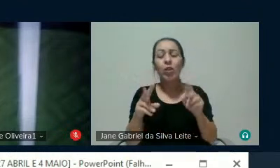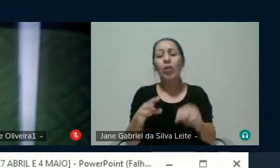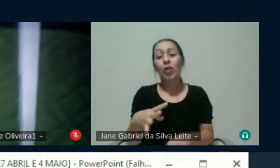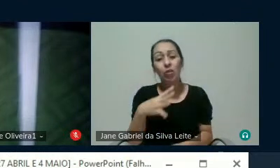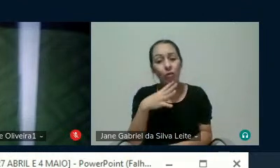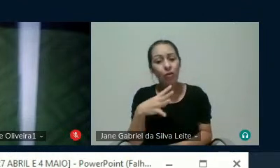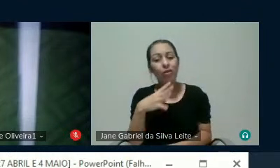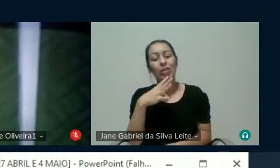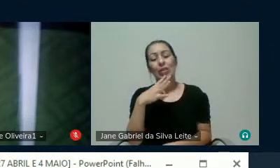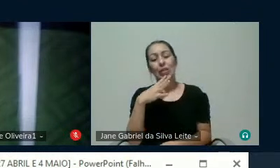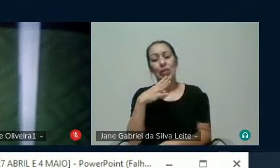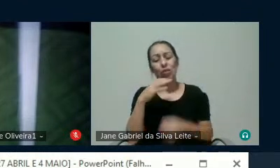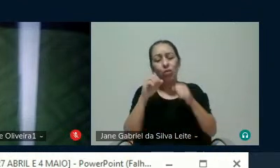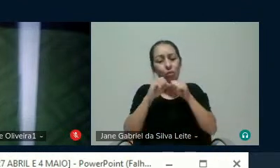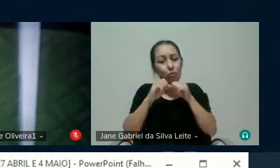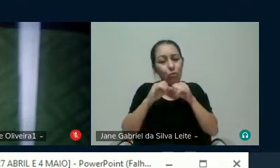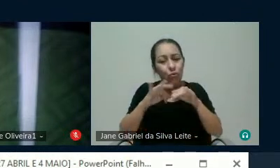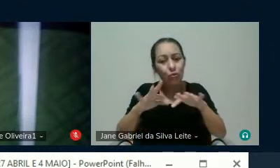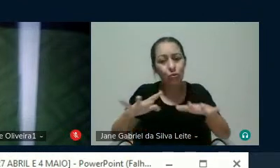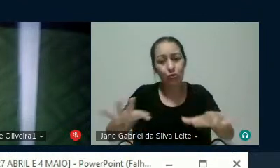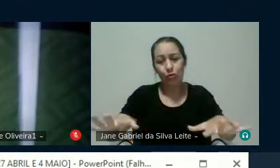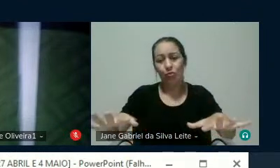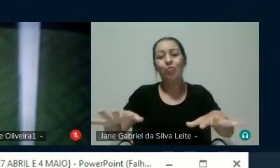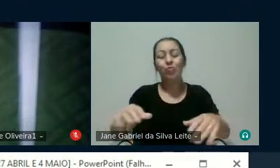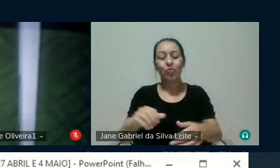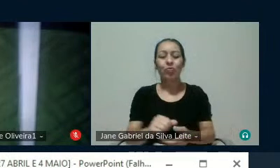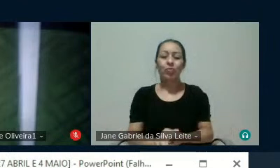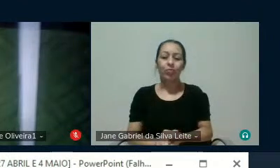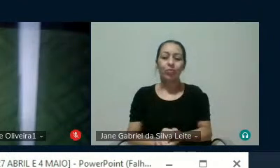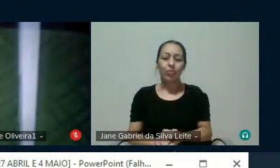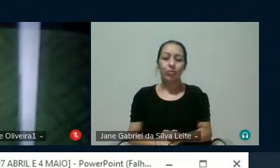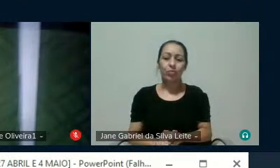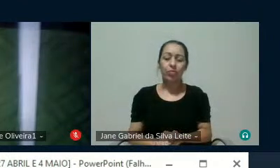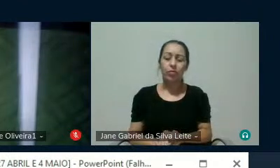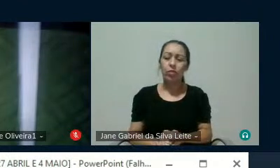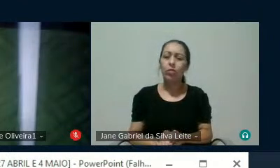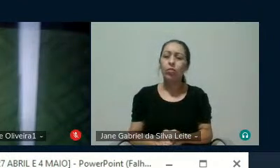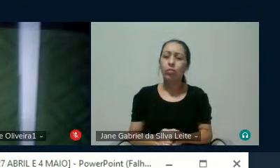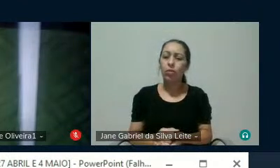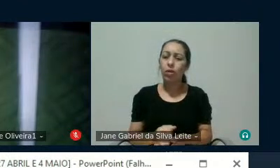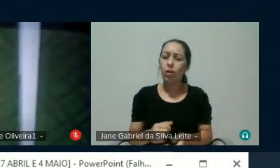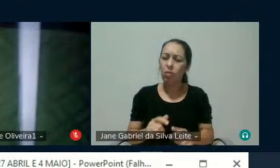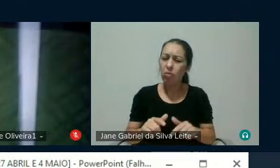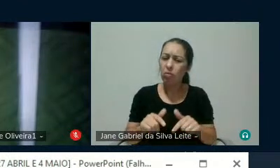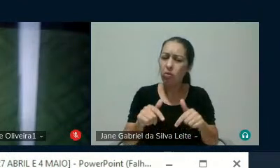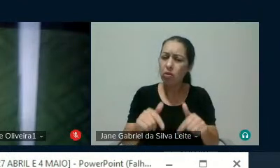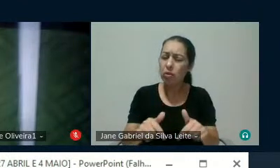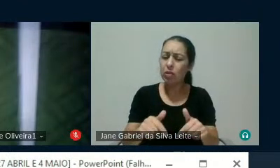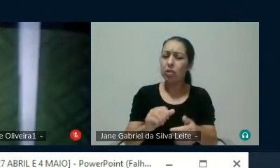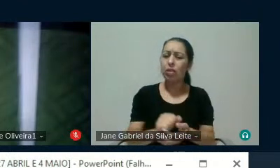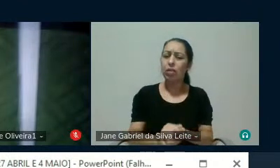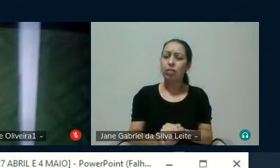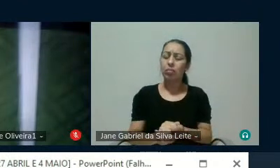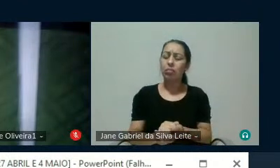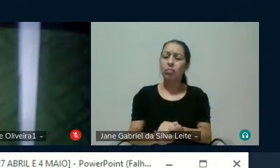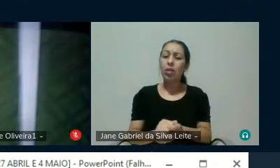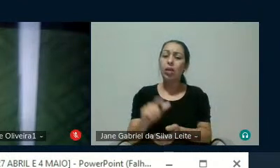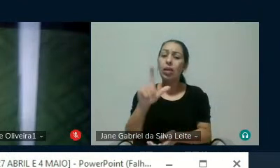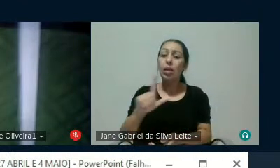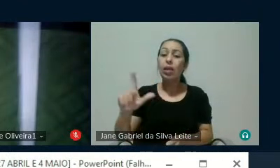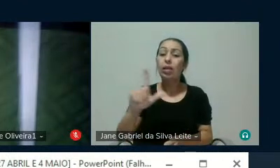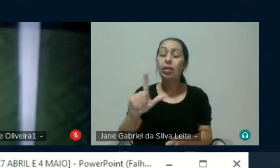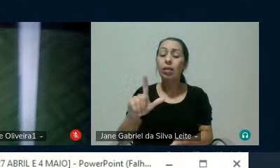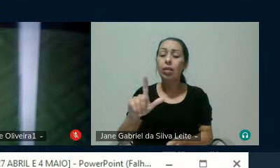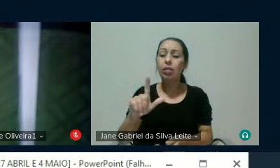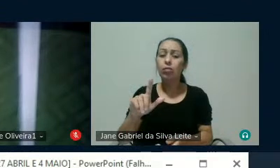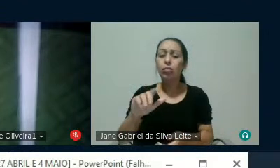por isso que a Sutton Spencer reforça no seu livro, reforça nas falas, que a literatura em língua de sinais, né, que